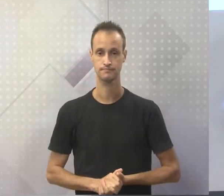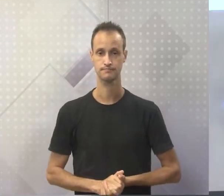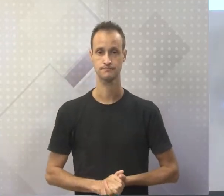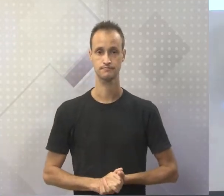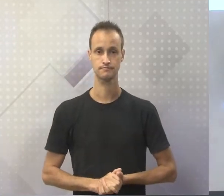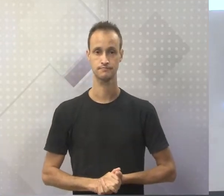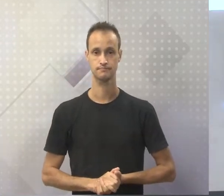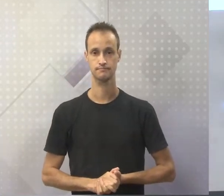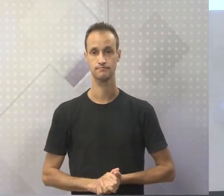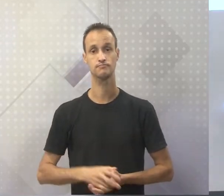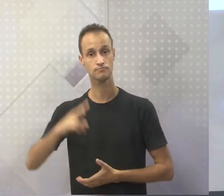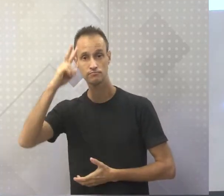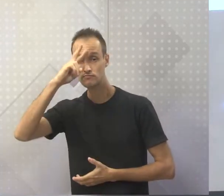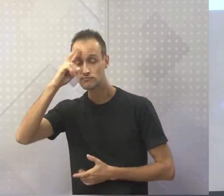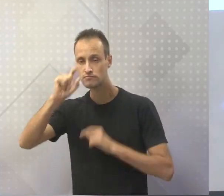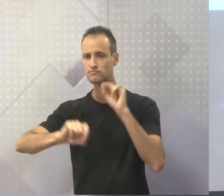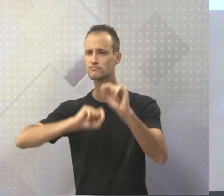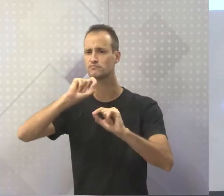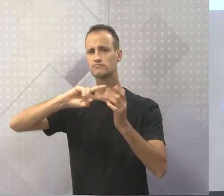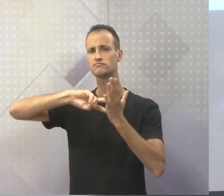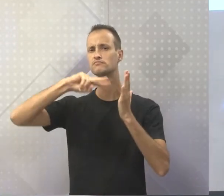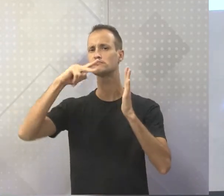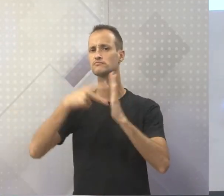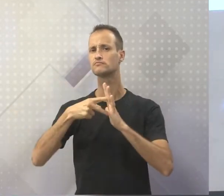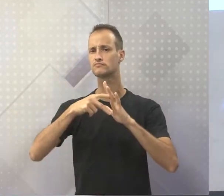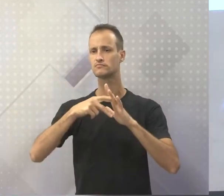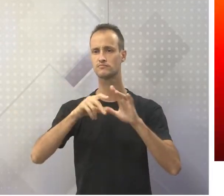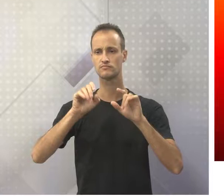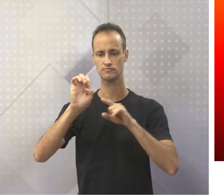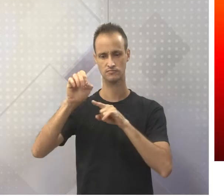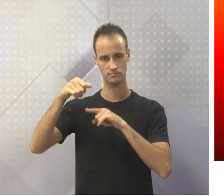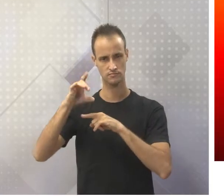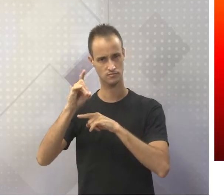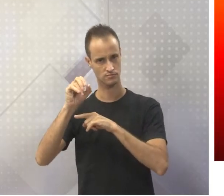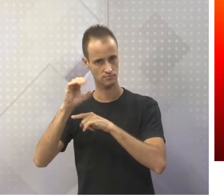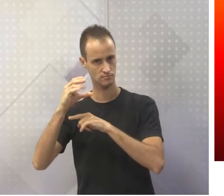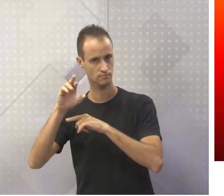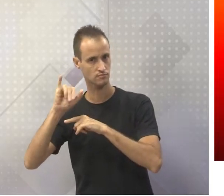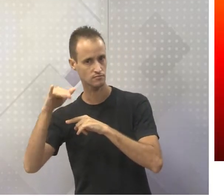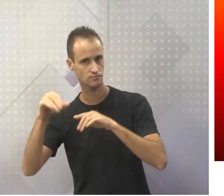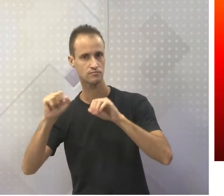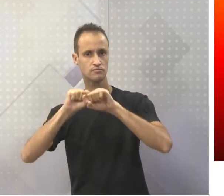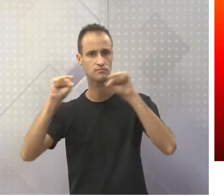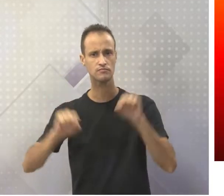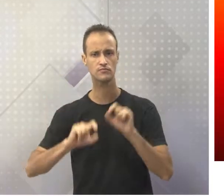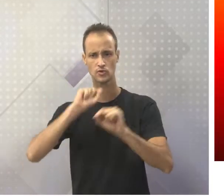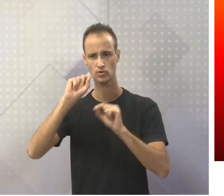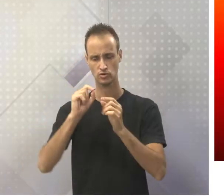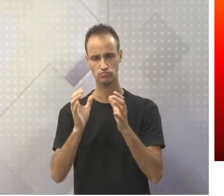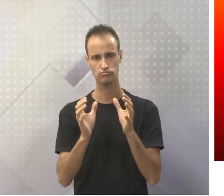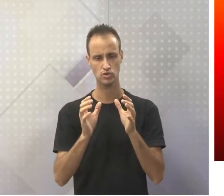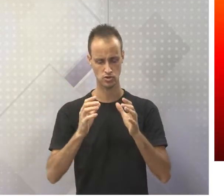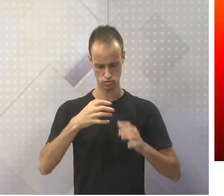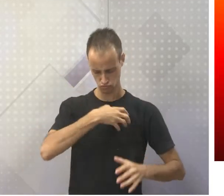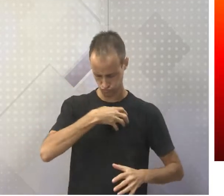gente. Relembrando, o que é o sistema endócrino? Gente, ele é composto de glândulas, que é um conjunto de